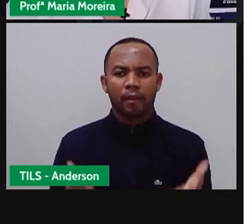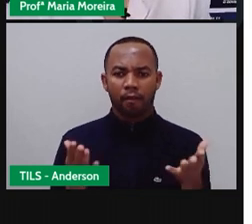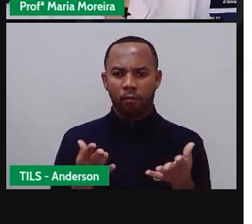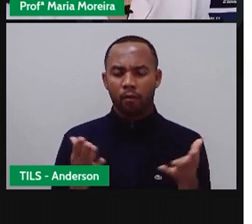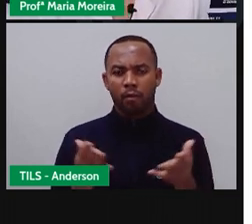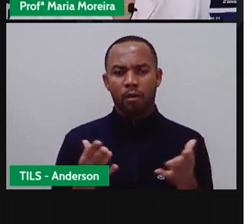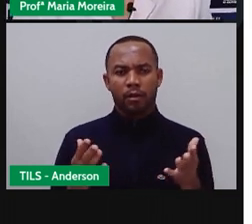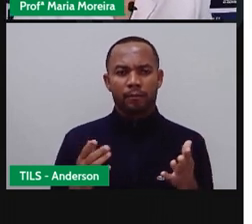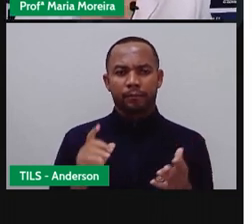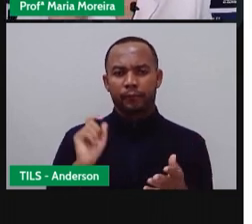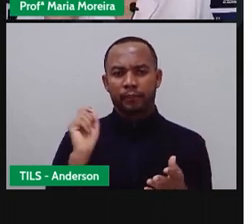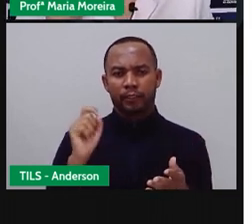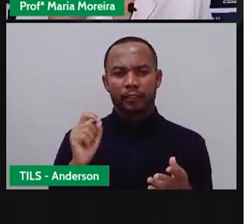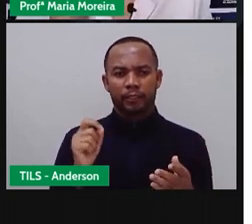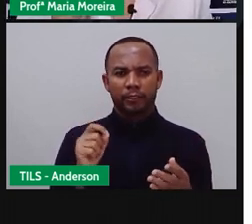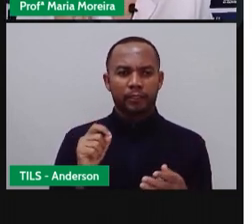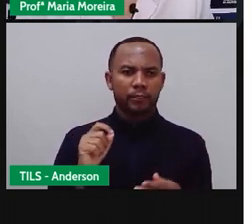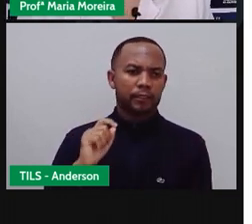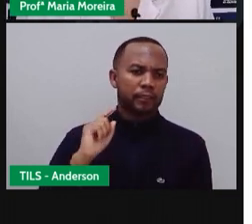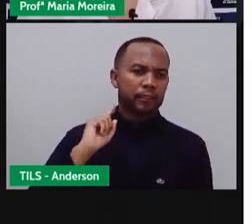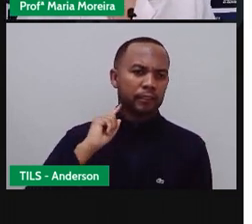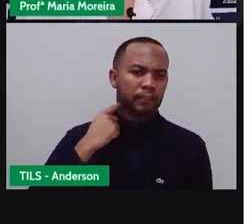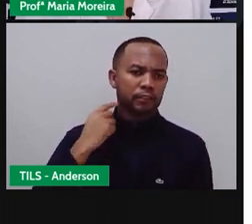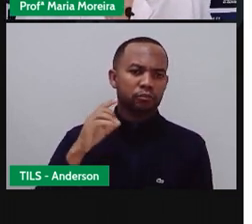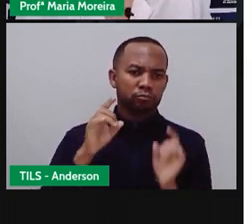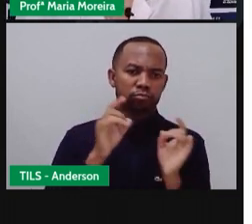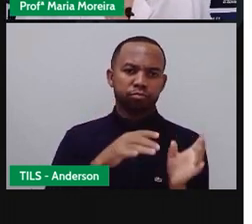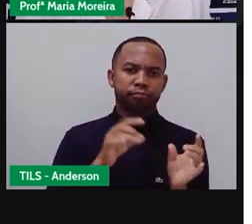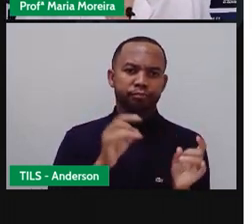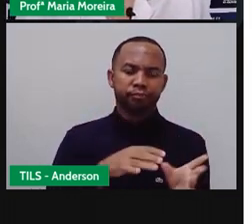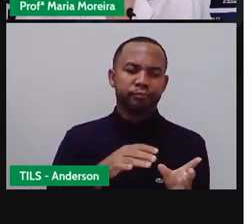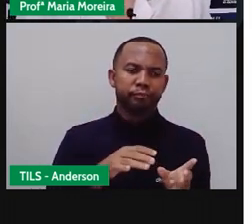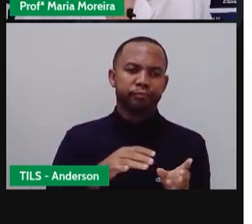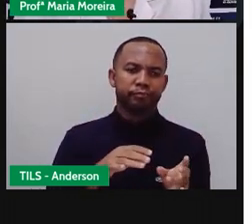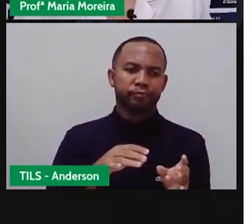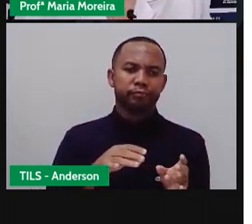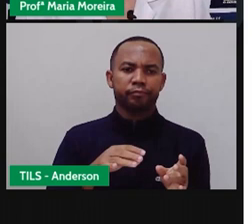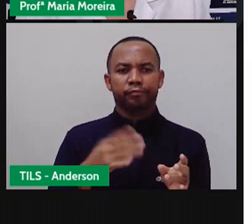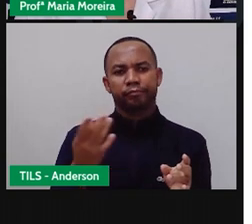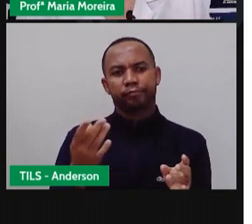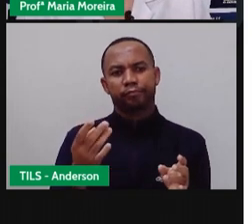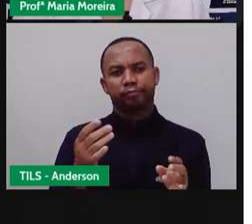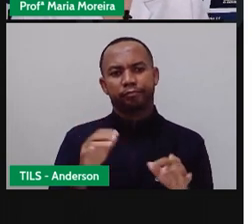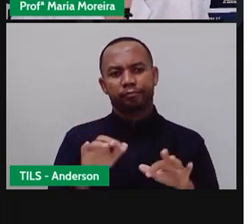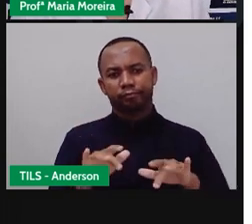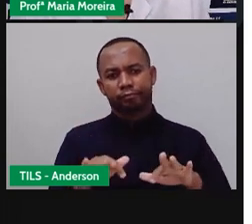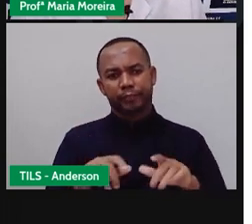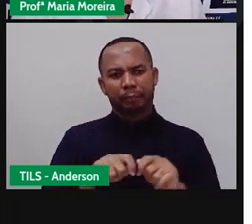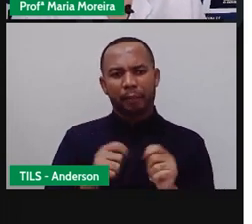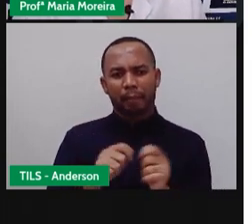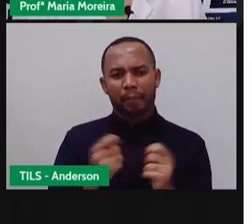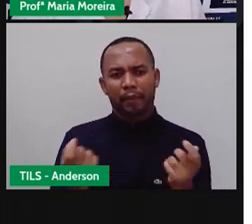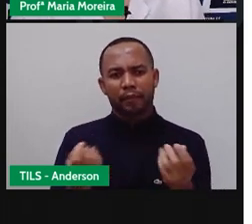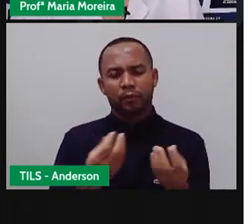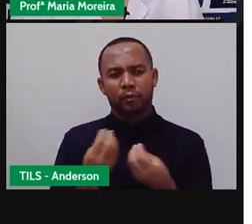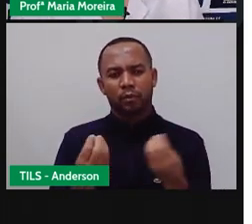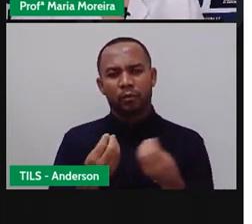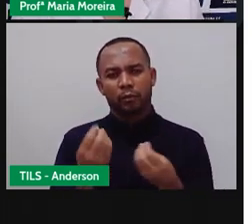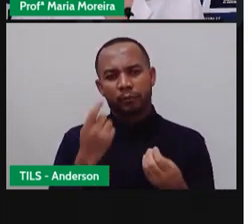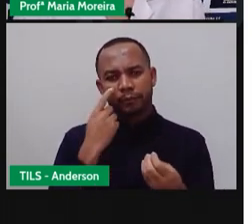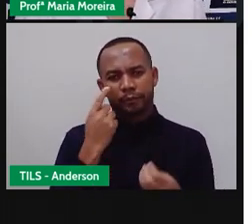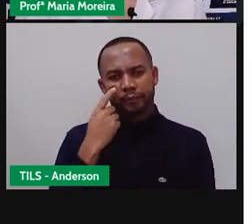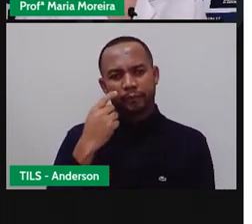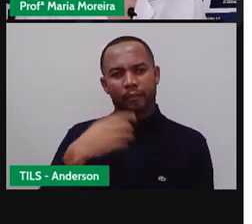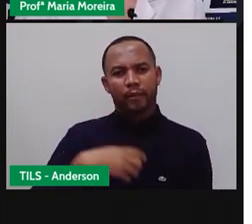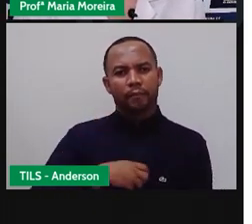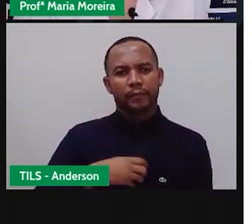agora não é isso primeiro né vamos falar sobre o lixo ela é crônico gerado aonde na Bahia o lixo gerado